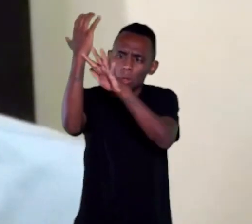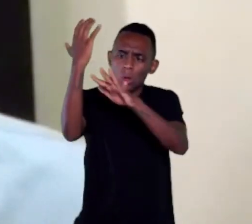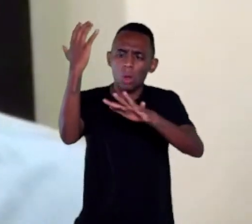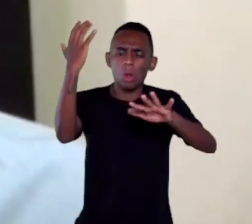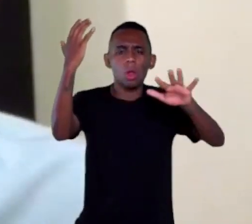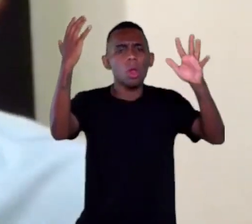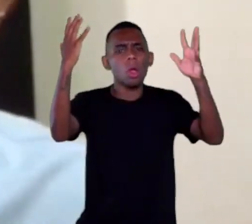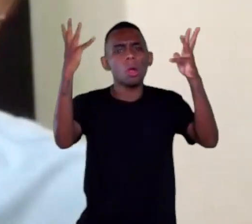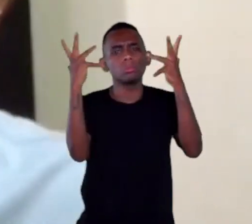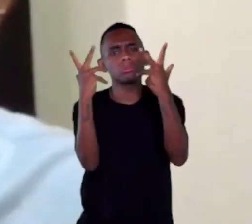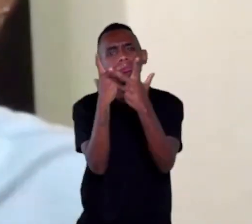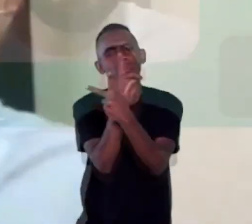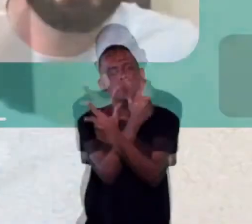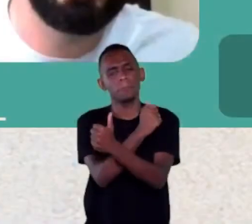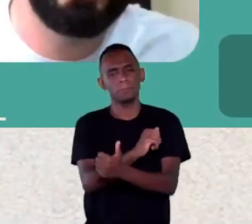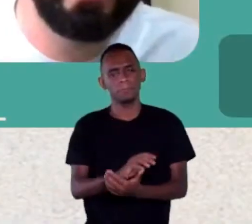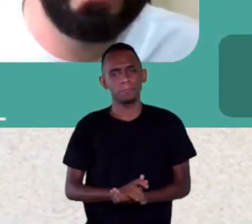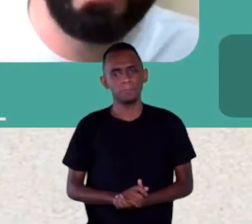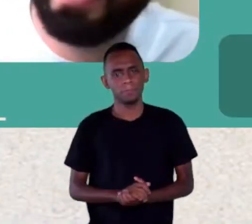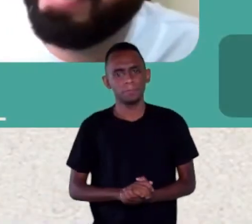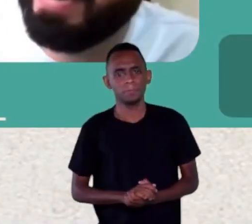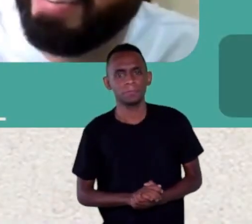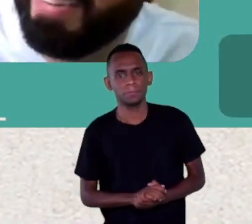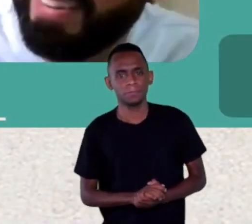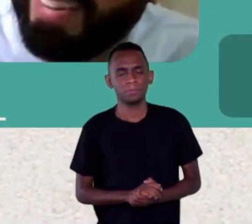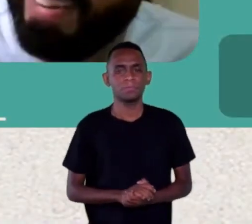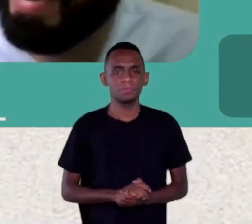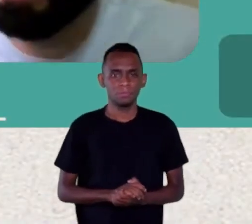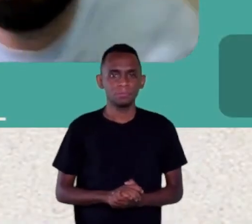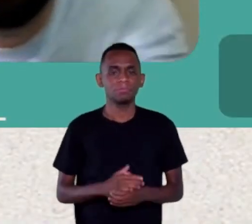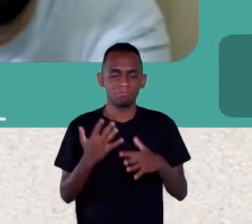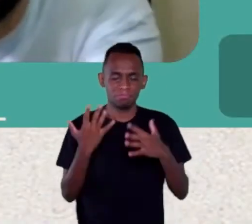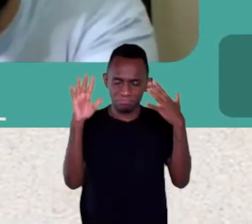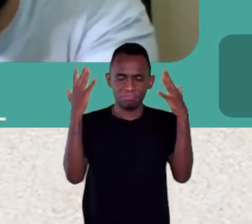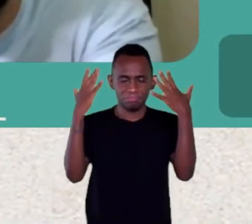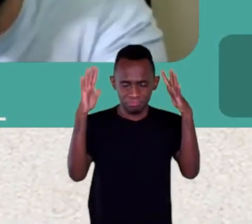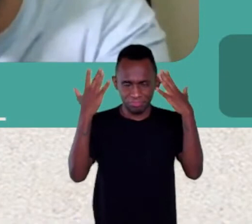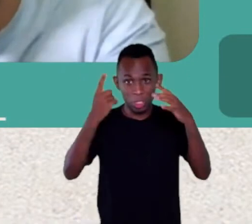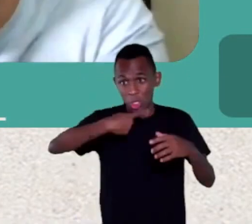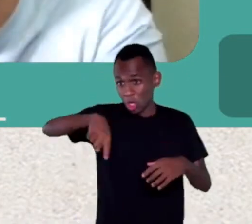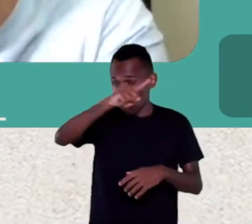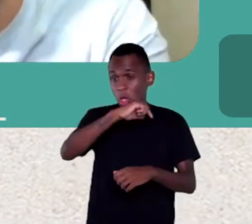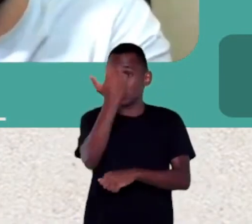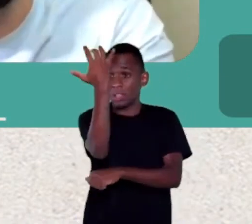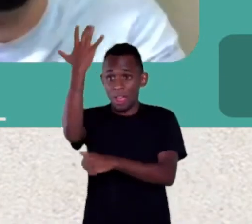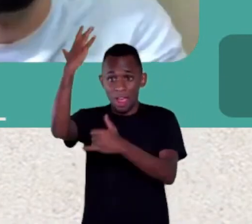seus algozes. Ah, vamos todos ser árvores, então. Muito bom.